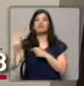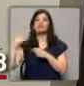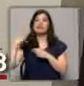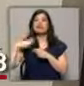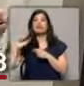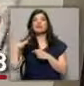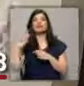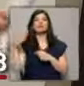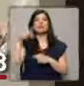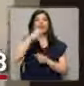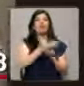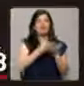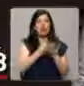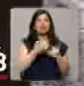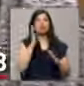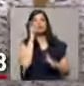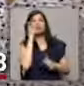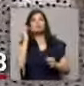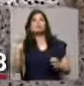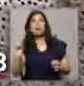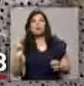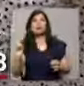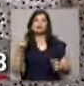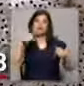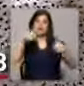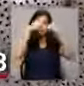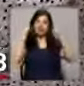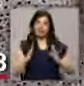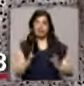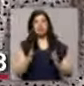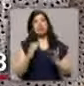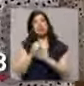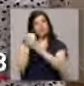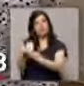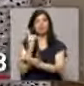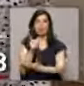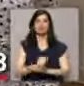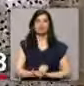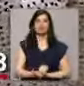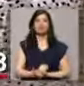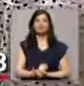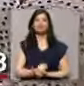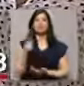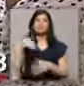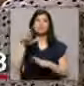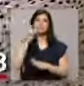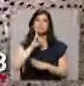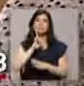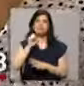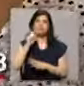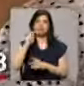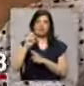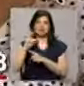essas pessoas. Mas eu tenho aqui a Graça Fonseca, que é a vereadora da Câmara Municipal de Lisboa, que nos vai explicar exatamente o objetivo com que foi criada esta